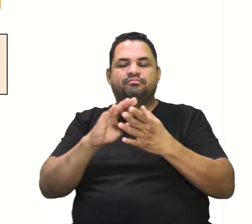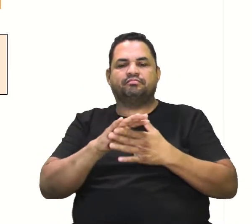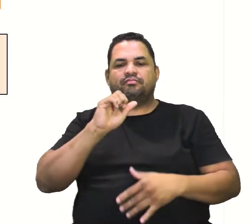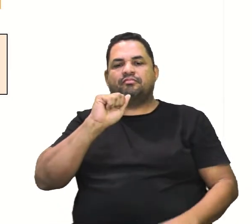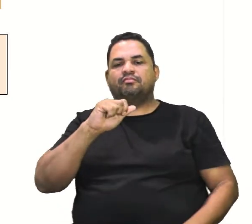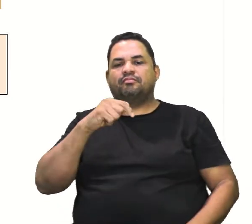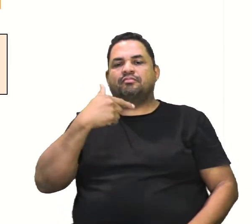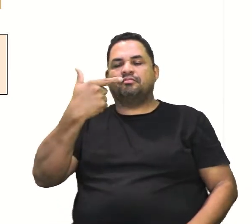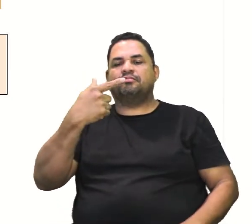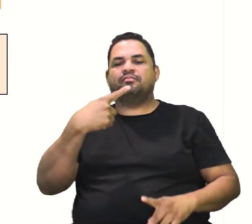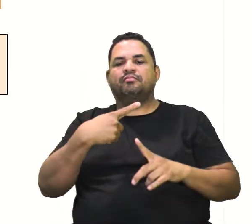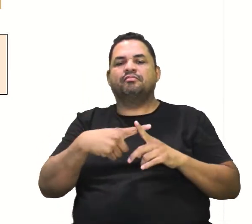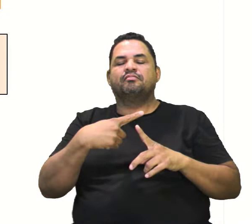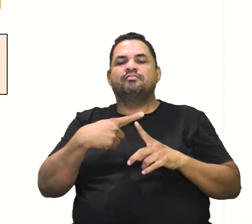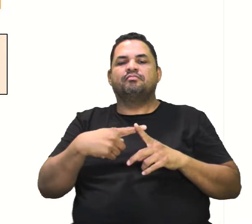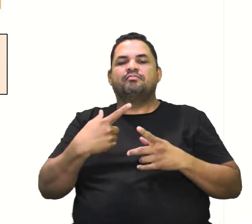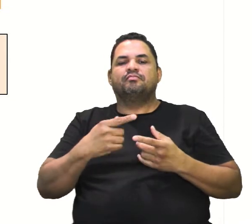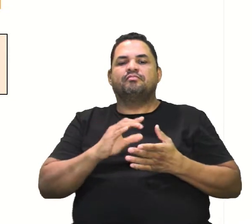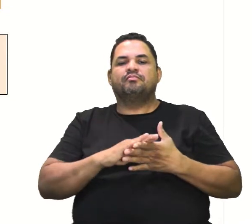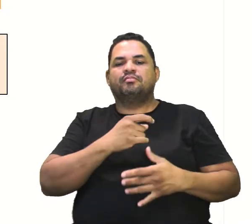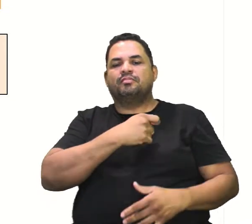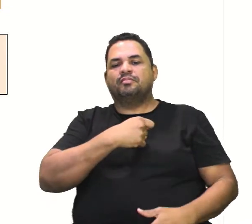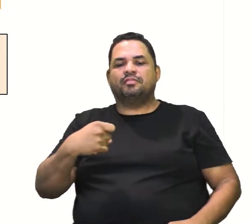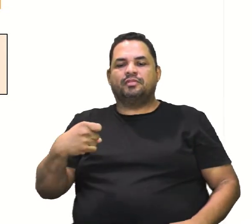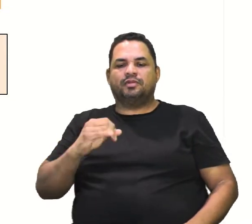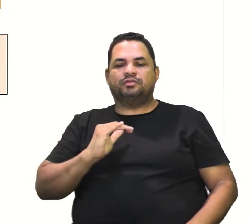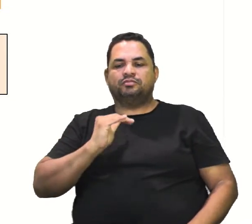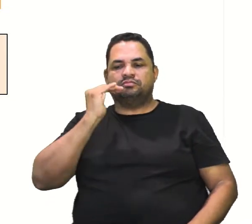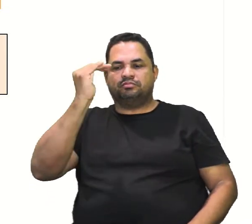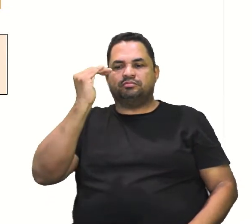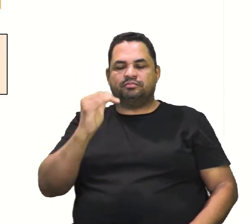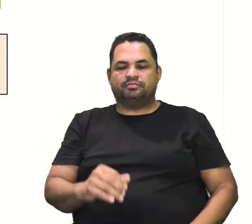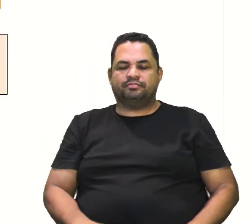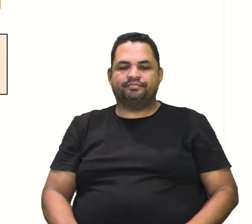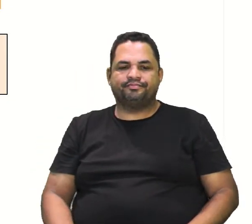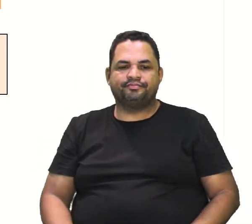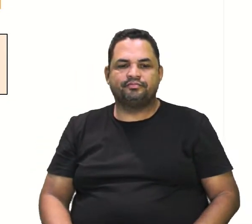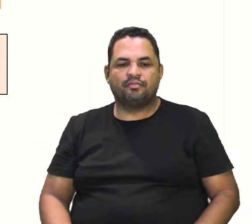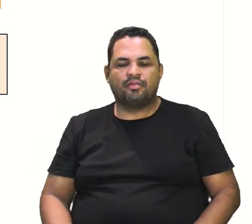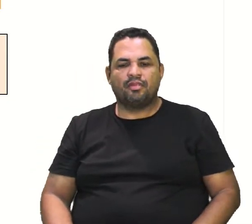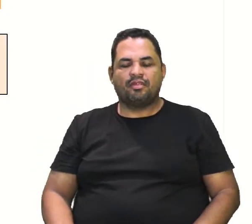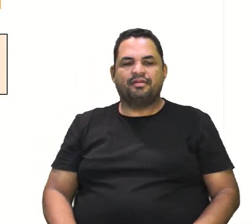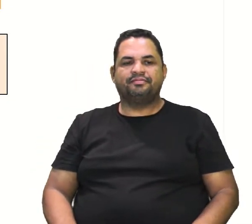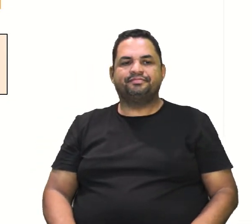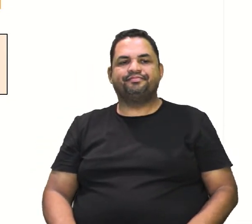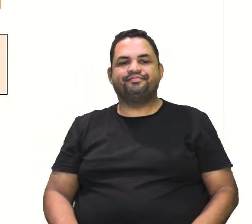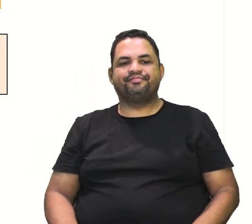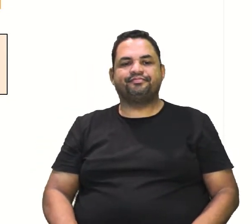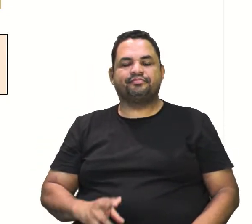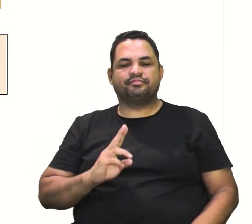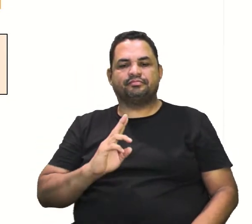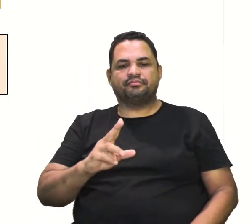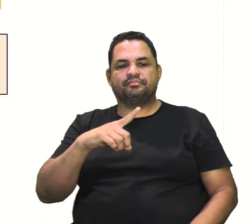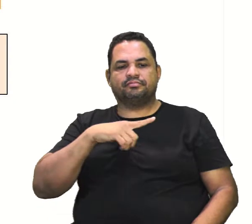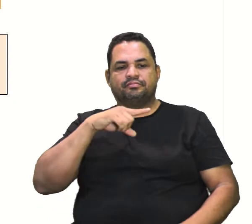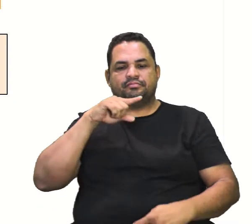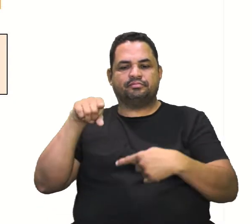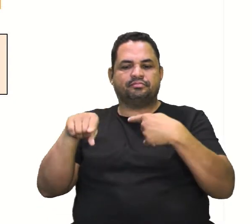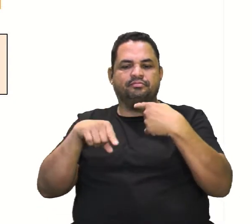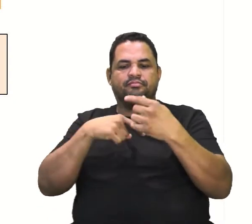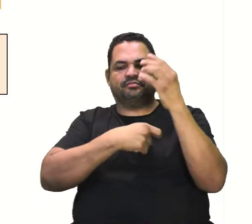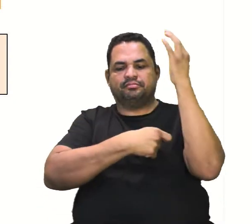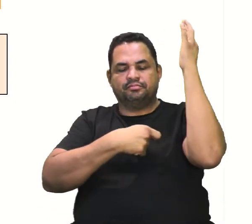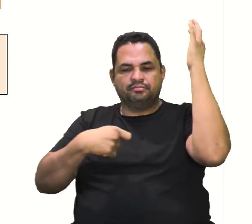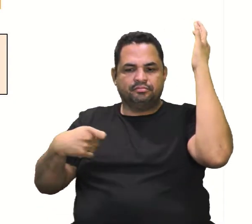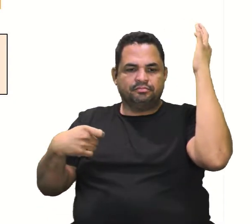ao quadrado. Por quê? Porque é o eixo maior, né, professor Maurício? Isso. Olha aí, toda vez que os focos estiverem em cima do